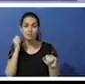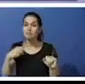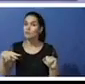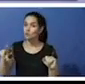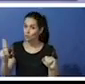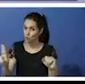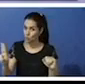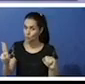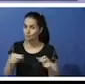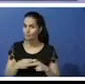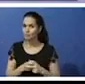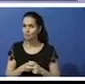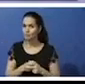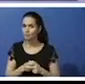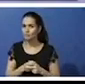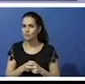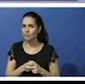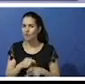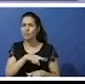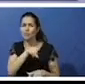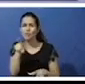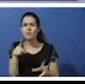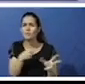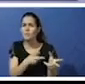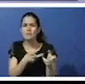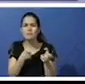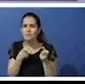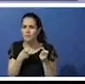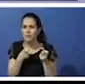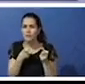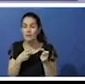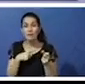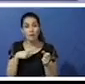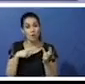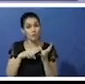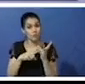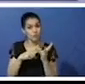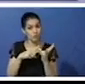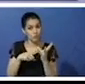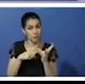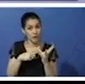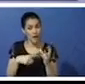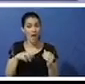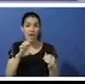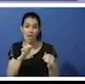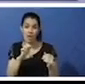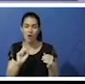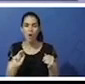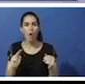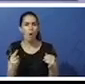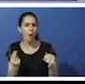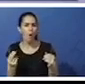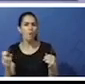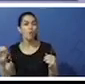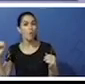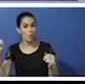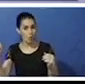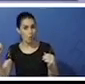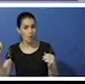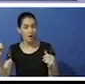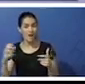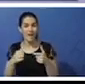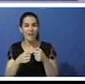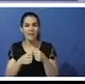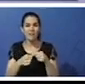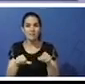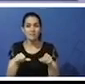elas... Olha lá, o que você pode perceber na pronúncia das vogais E ou O, quando elas estão na